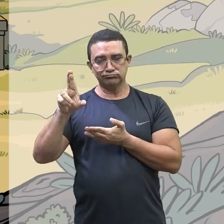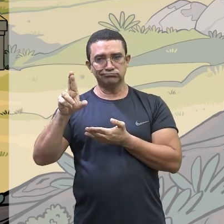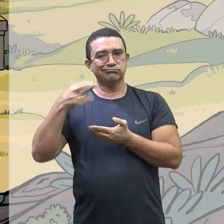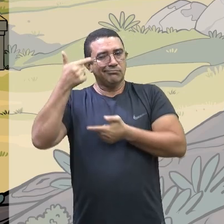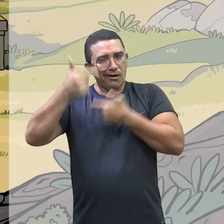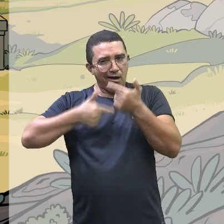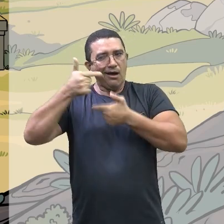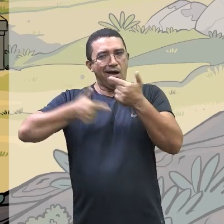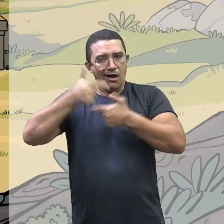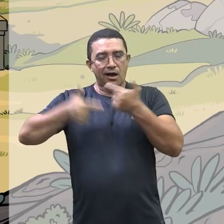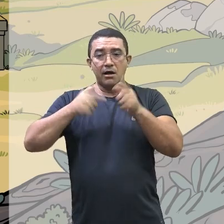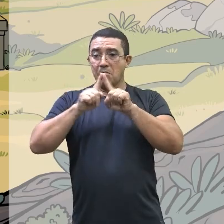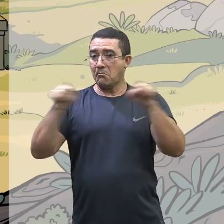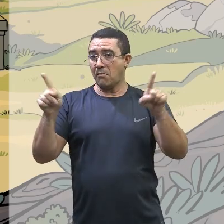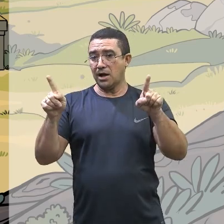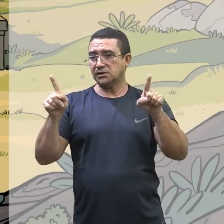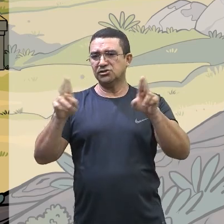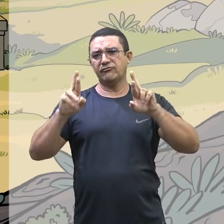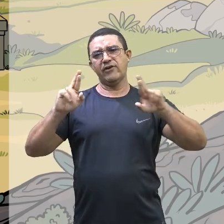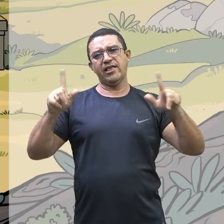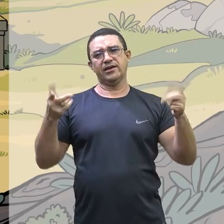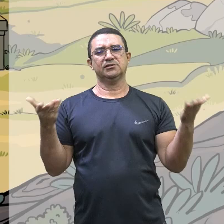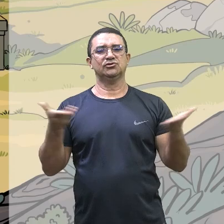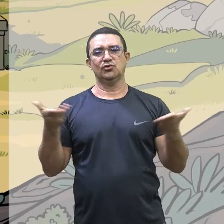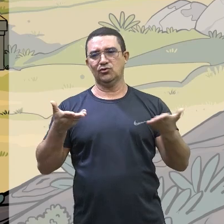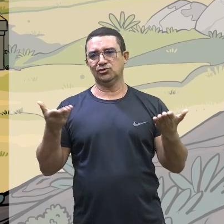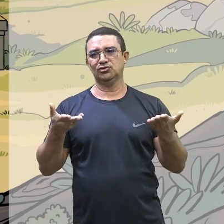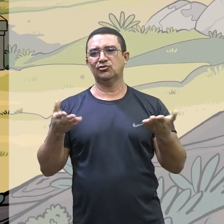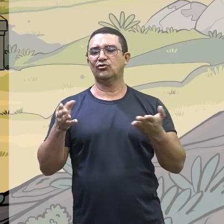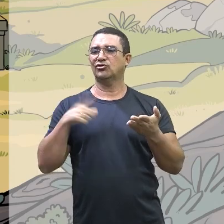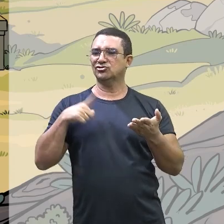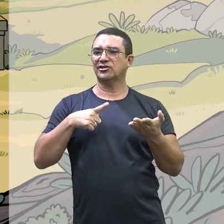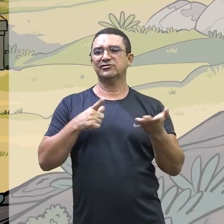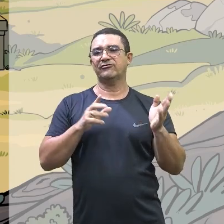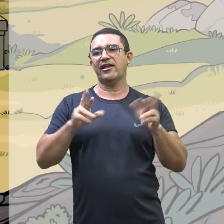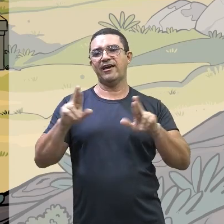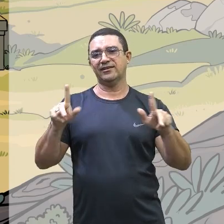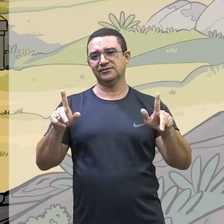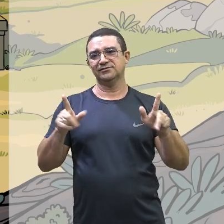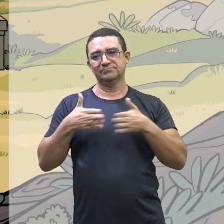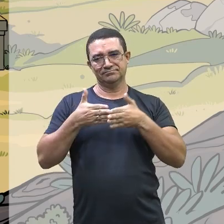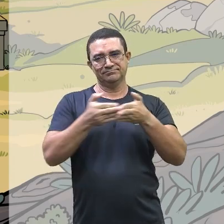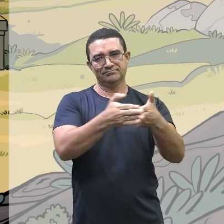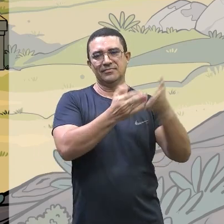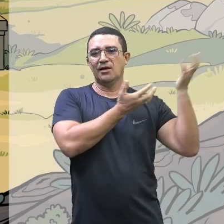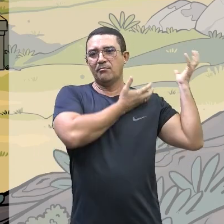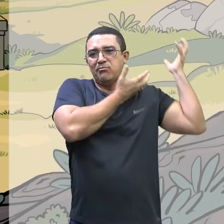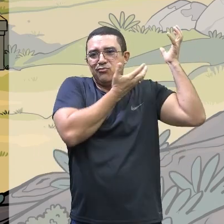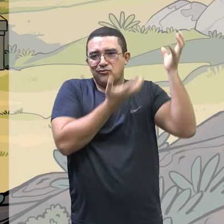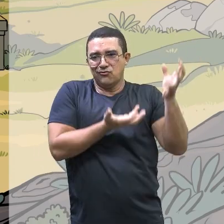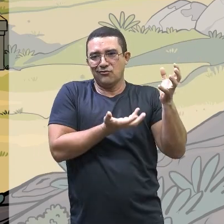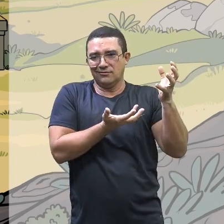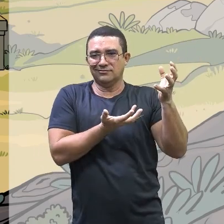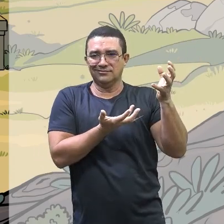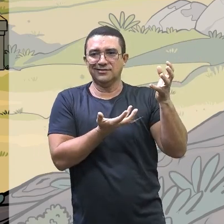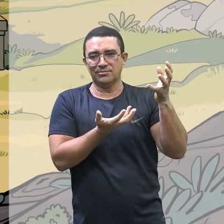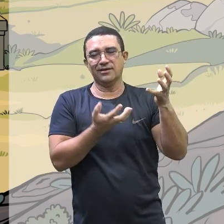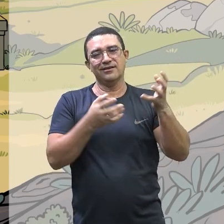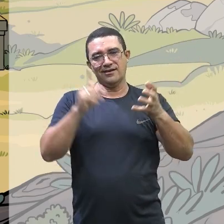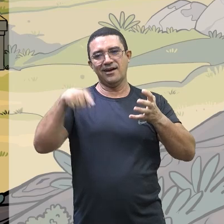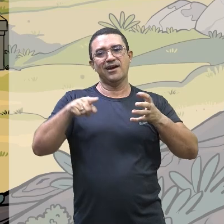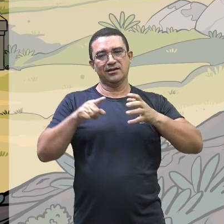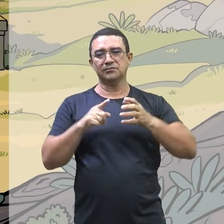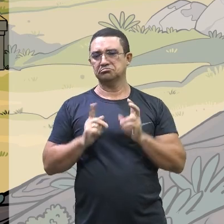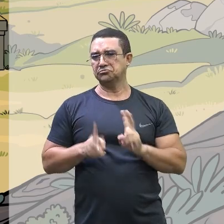é, com a questão do látex, não é? Já carregam aqueles fardos, não é? Digamos que a profissão ali se